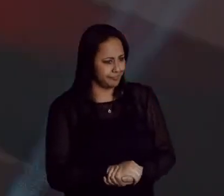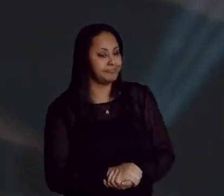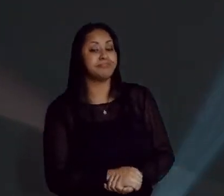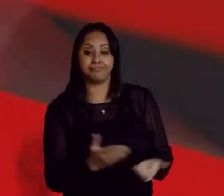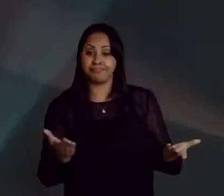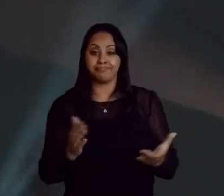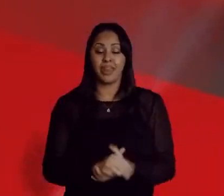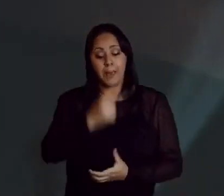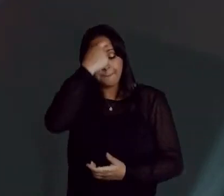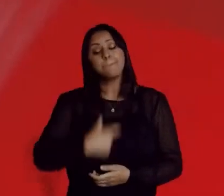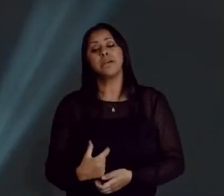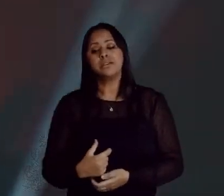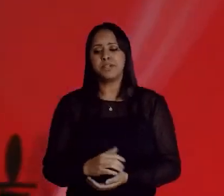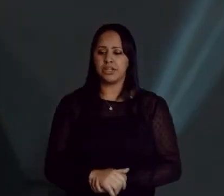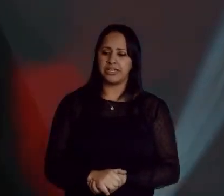Temperamento.